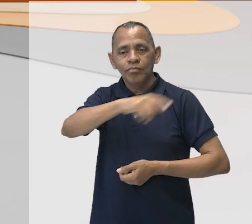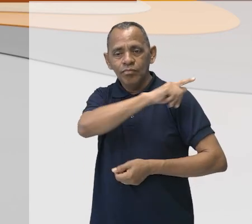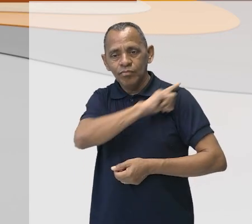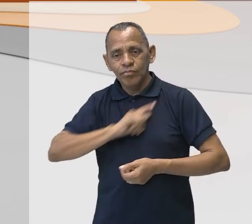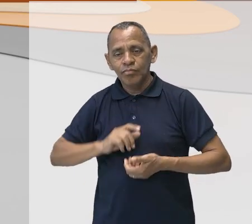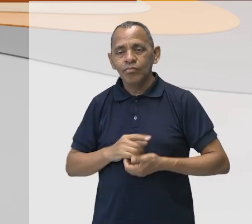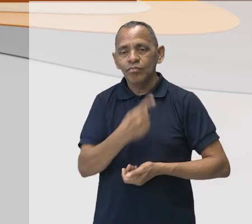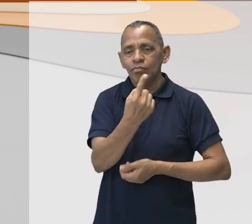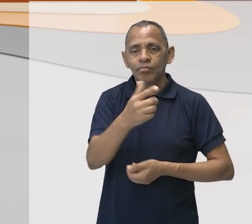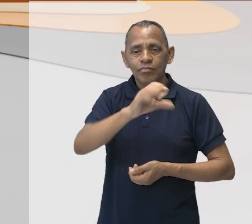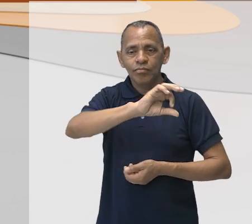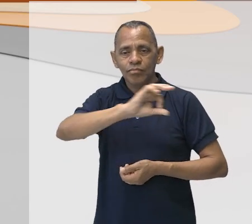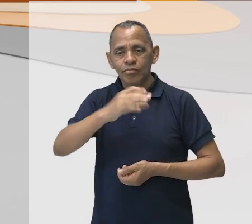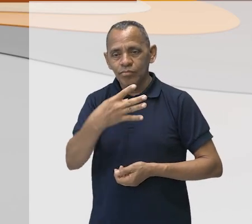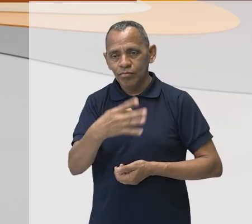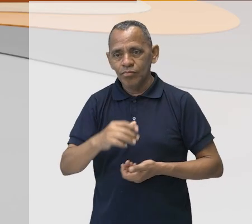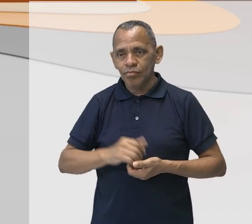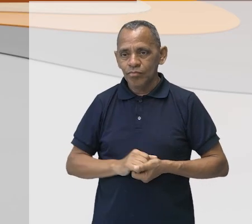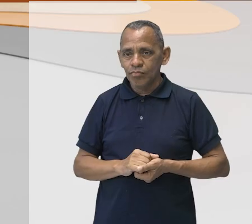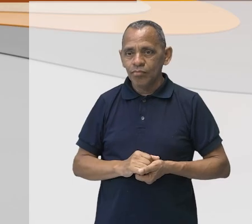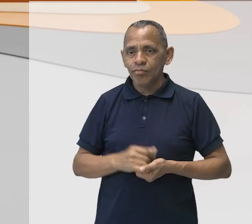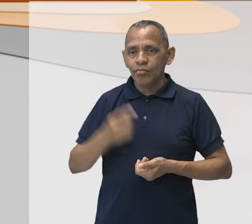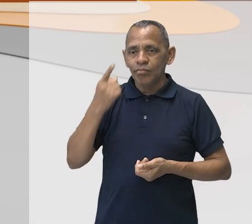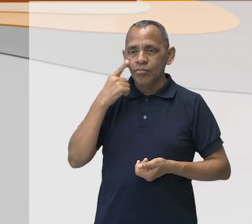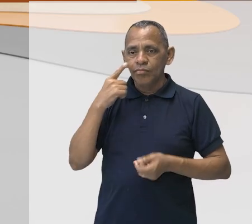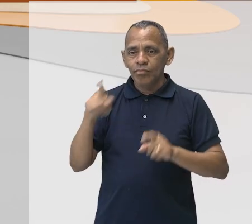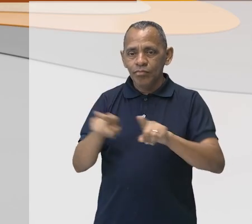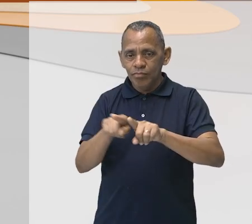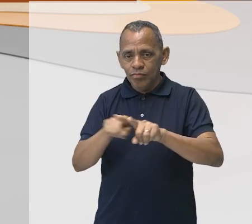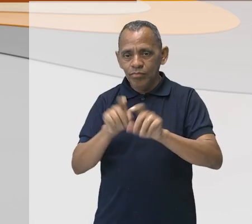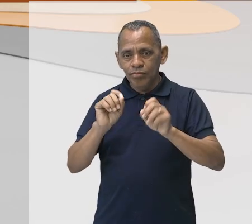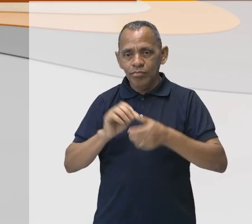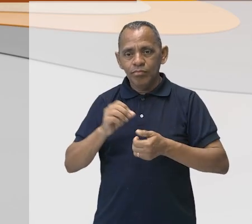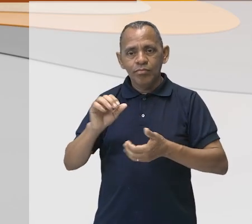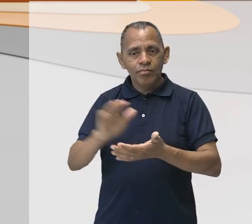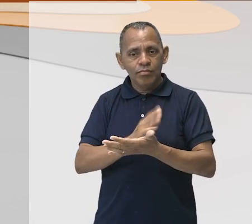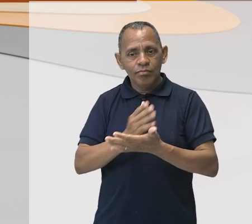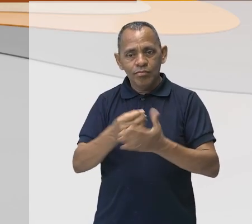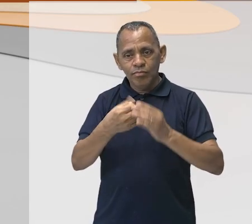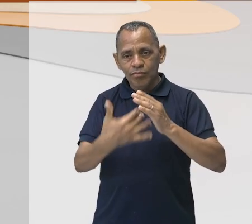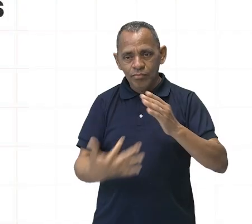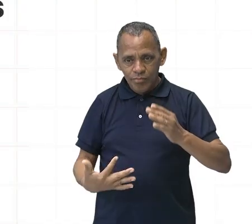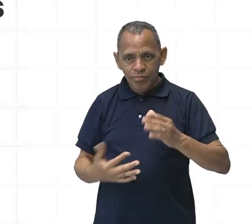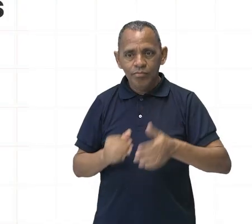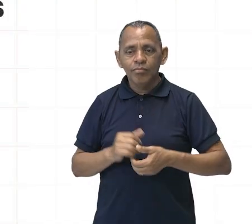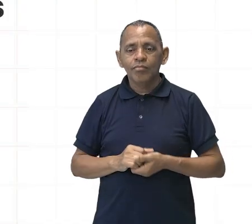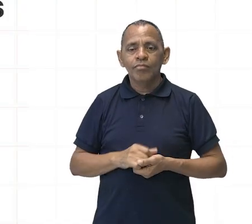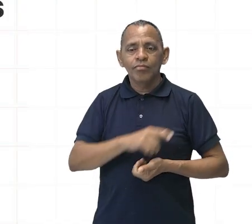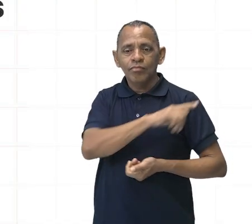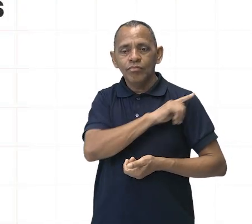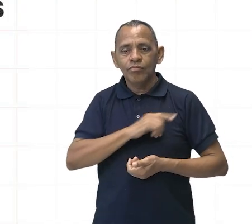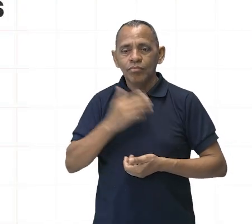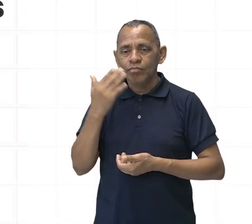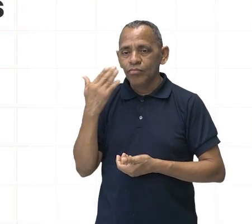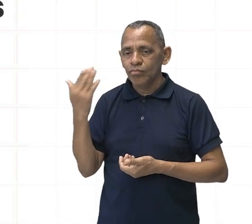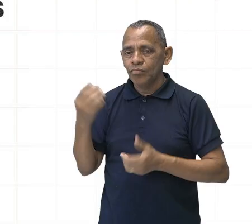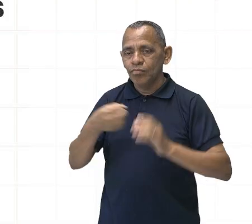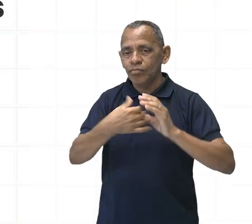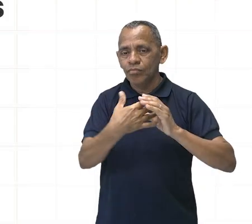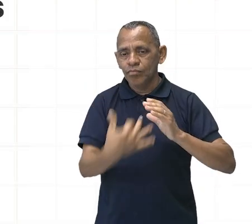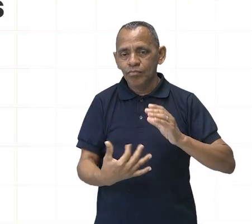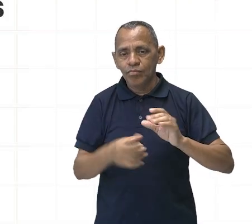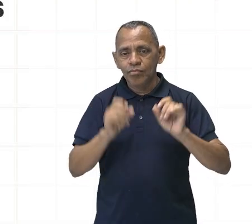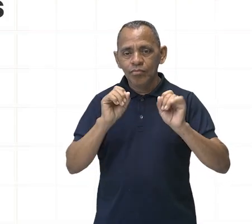1994. Certo? Vamos agora observar algumas características do governo de FHC. Acompanhem comigo.